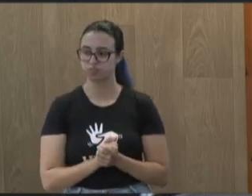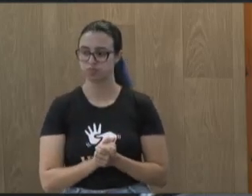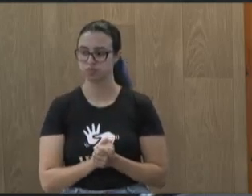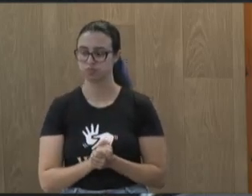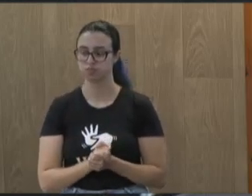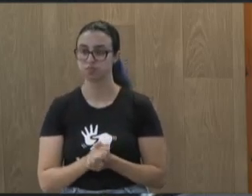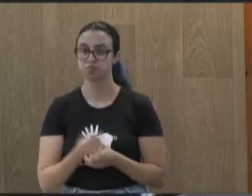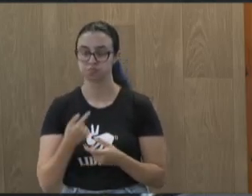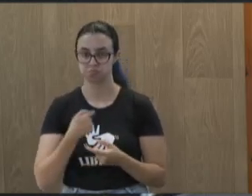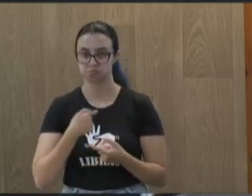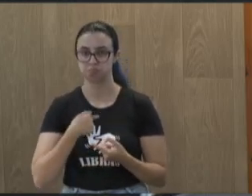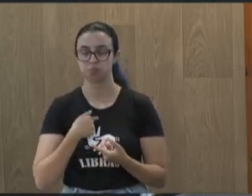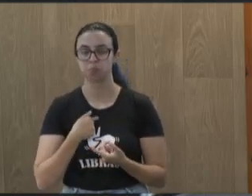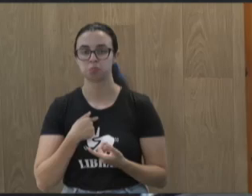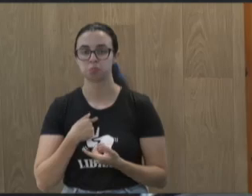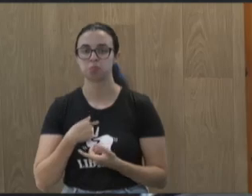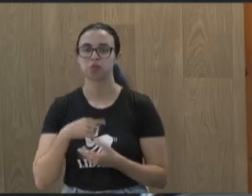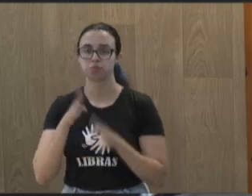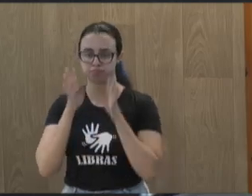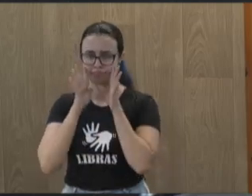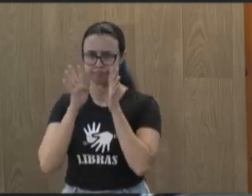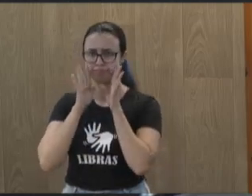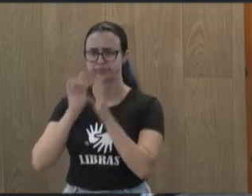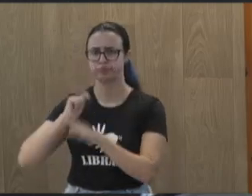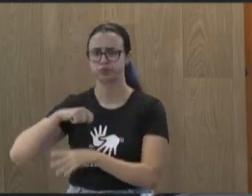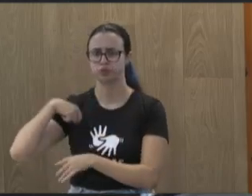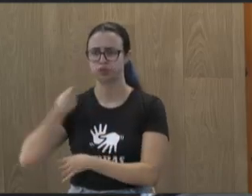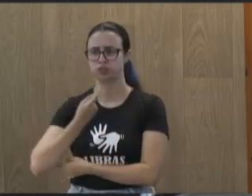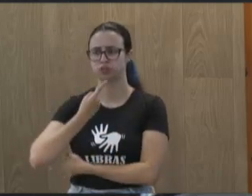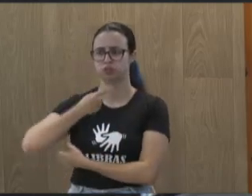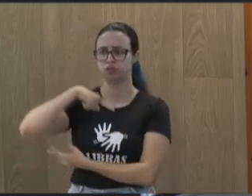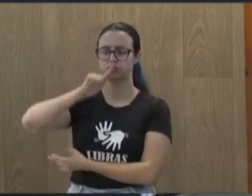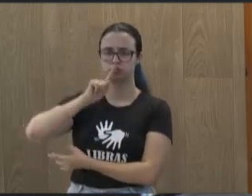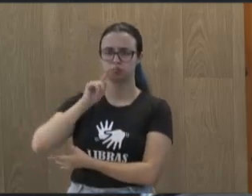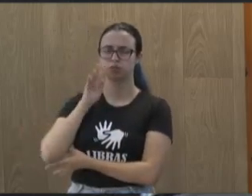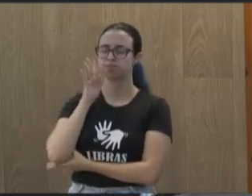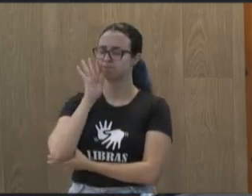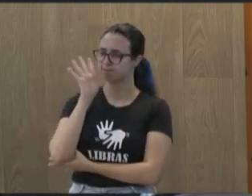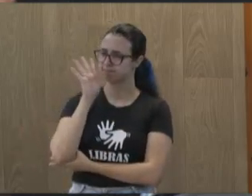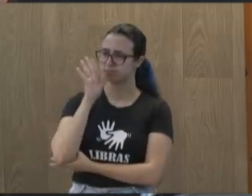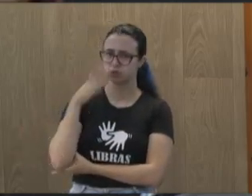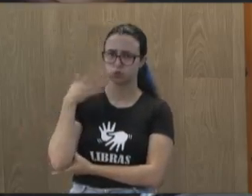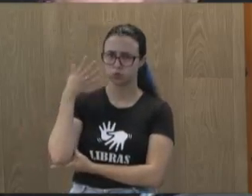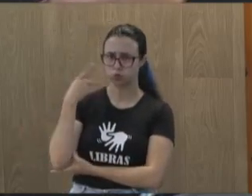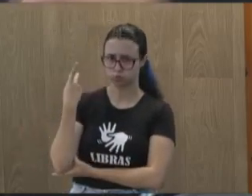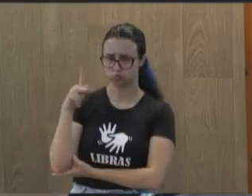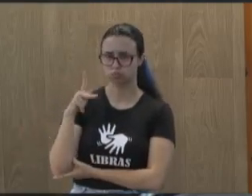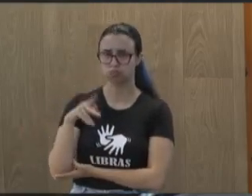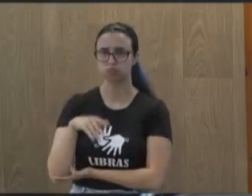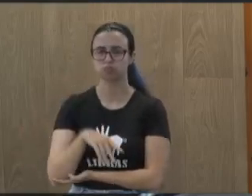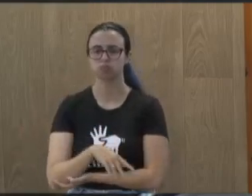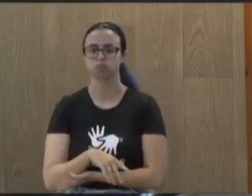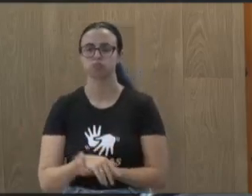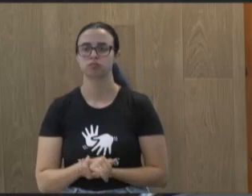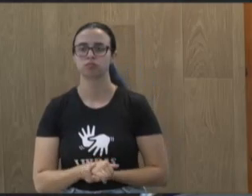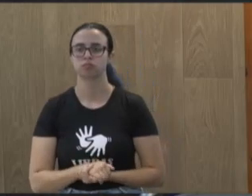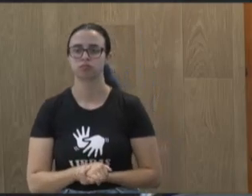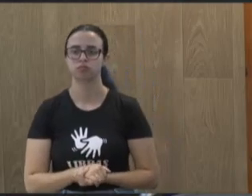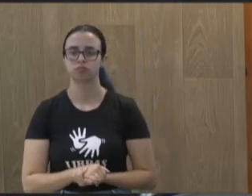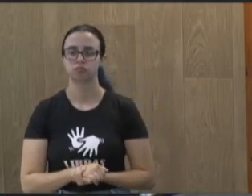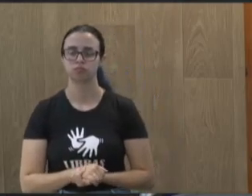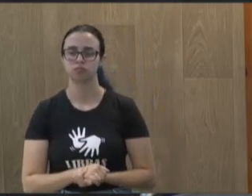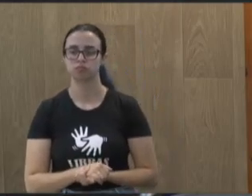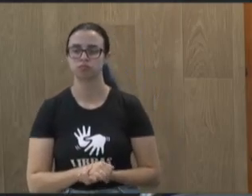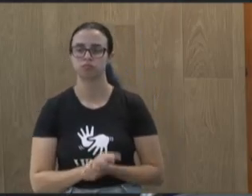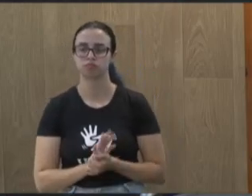Edil Diego Espino, ao qual eu tenho um respeito muito grande. Já eu fiz aqui, votando contra, até alguns pedidos dele aqui,